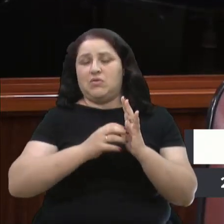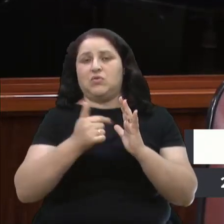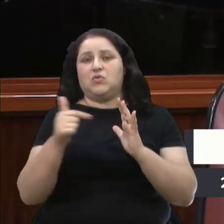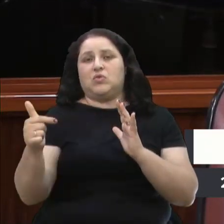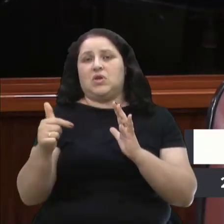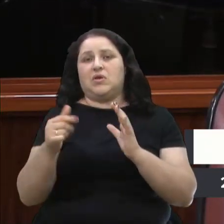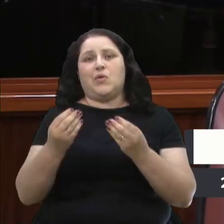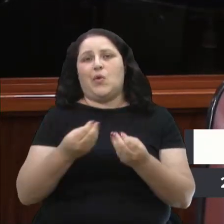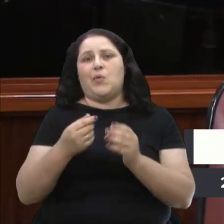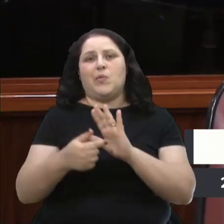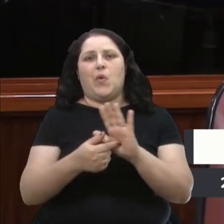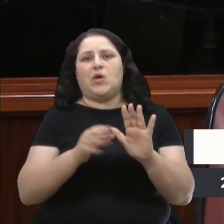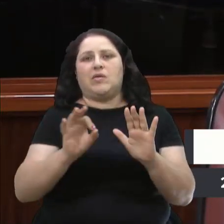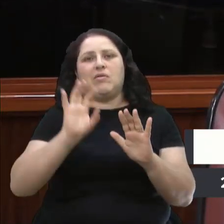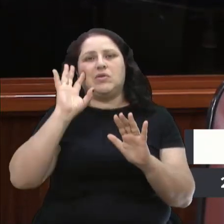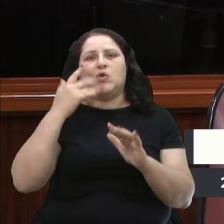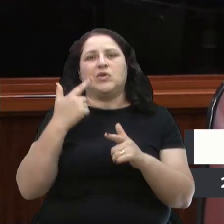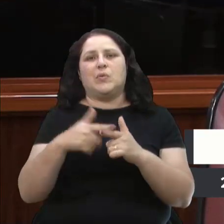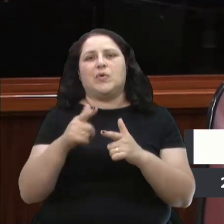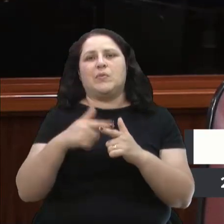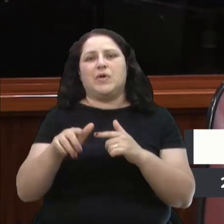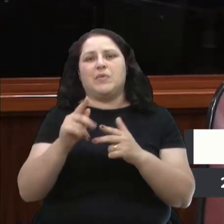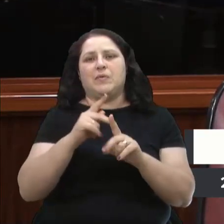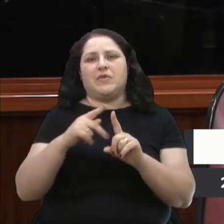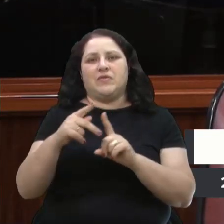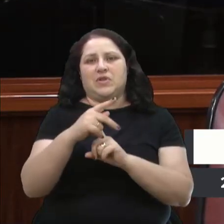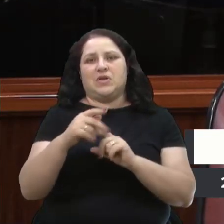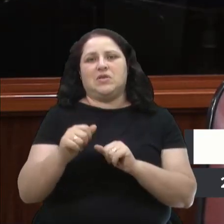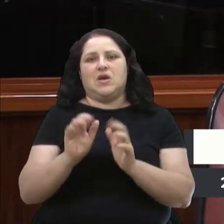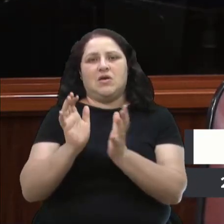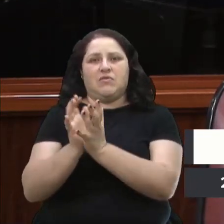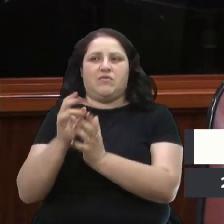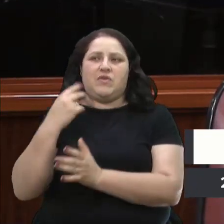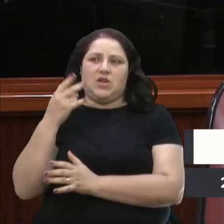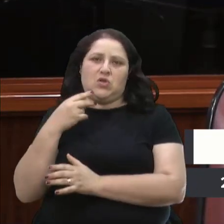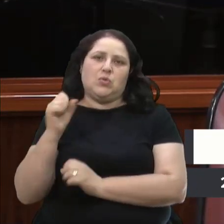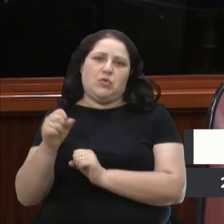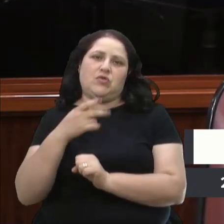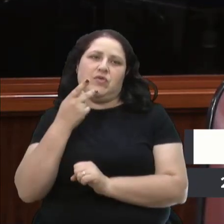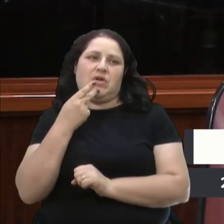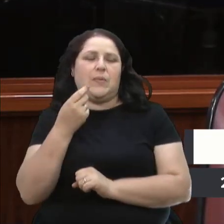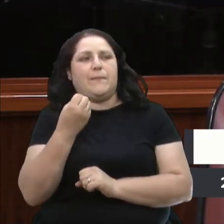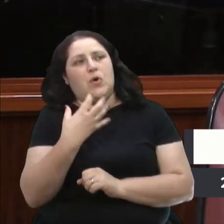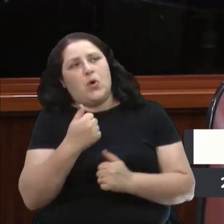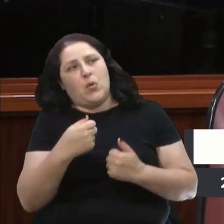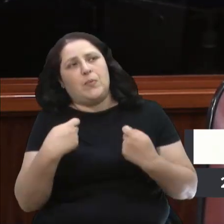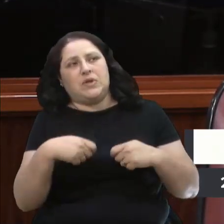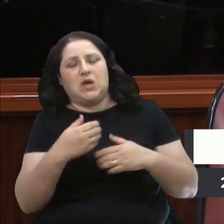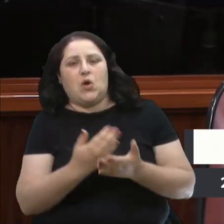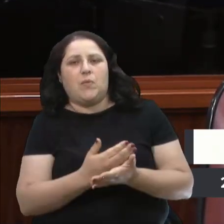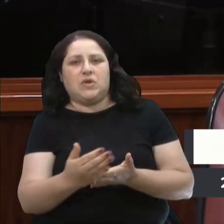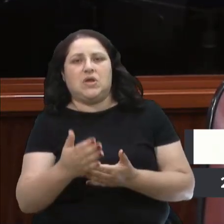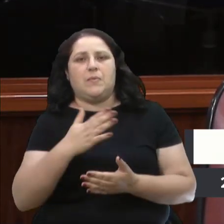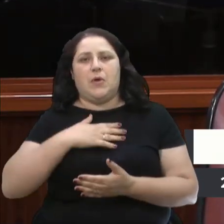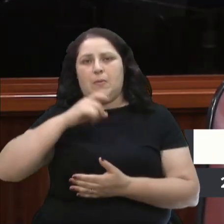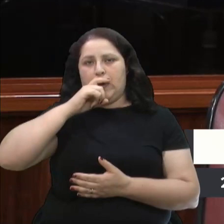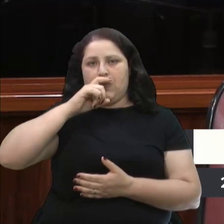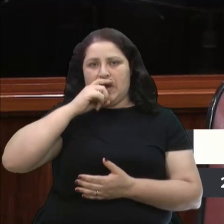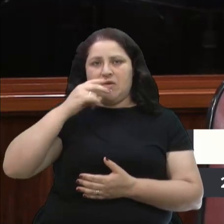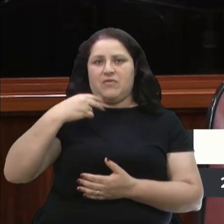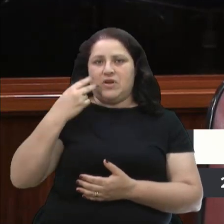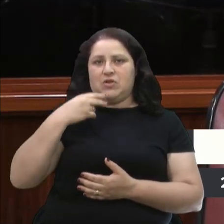a solução do problema da Previdência. E aí os pares podem dizer, bom, Lucas, mas a gente tem que começar, né? O meu pai, vereador